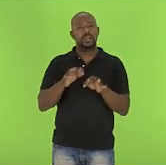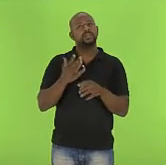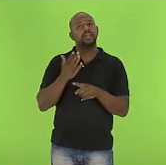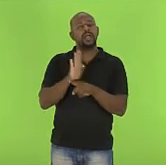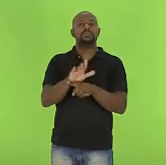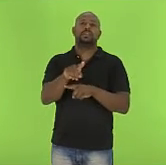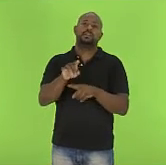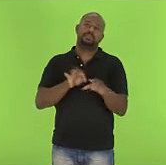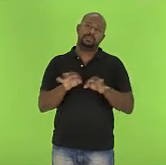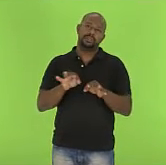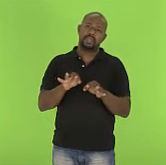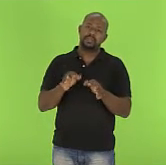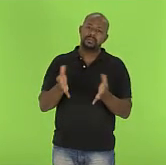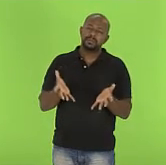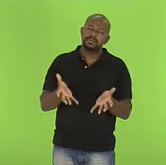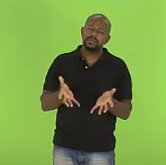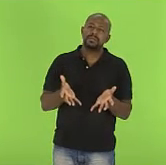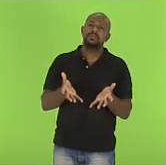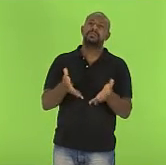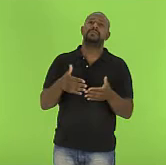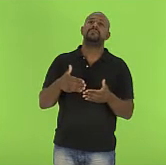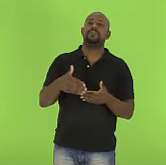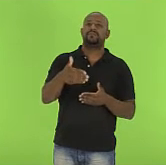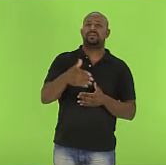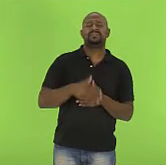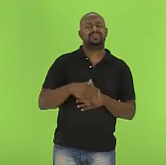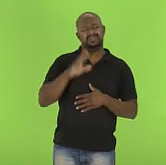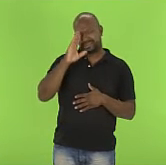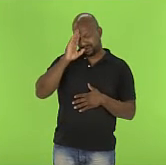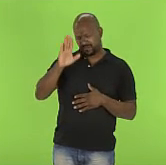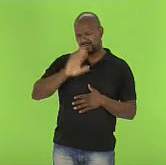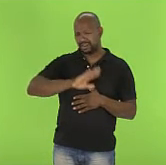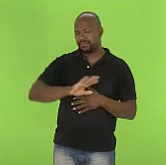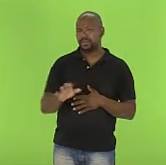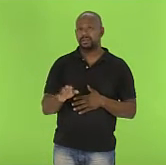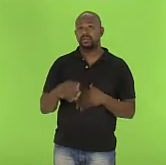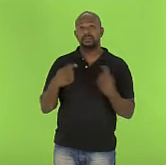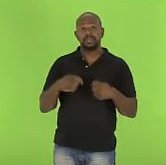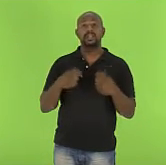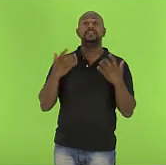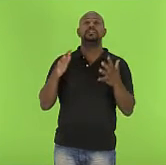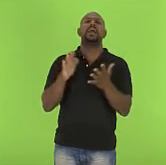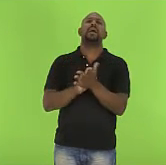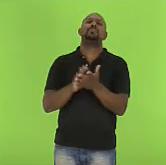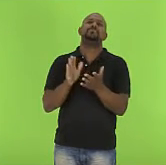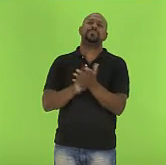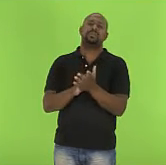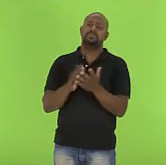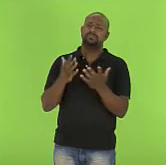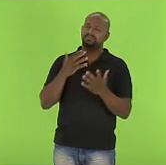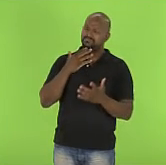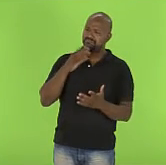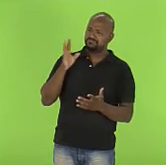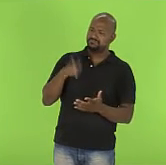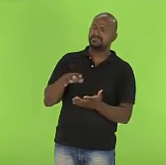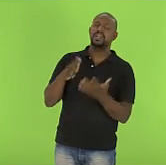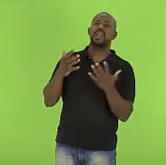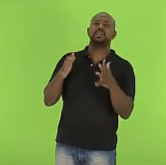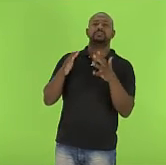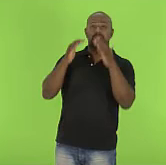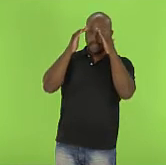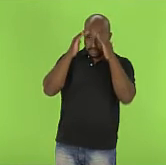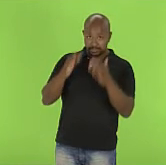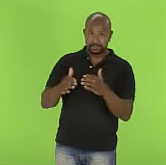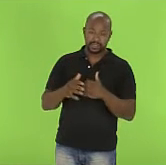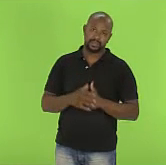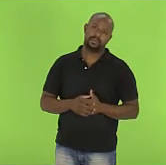projeto ajudaram esse projeto a andar para frente. Isso é fundamental. Isso merece aplauso. Isso merece reconhecimento. Isso